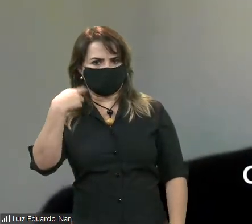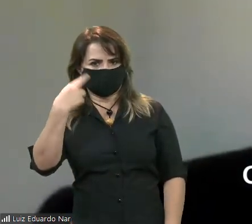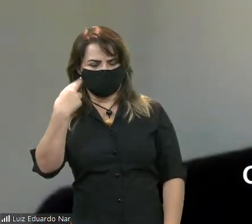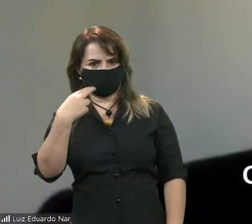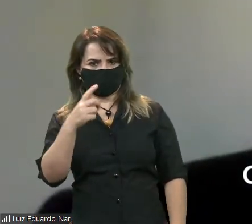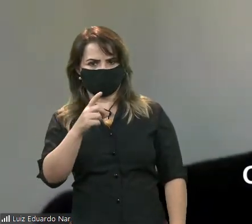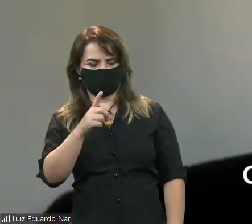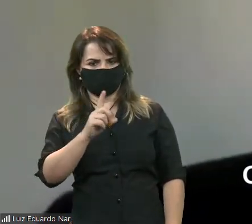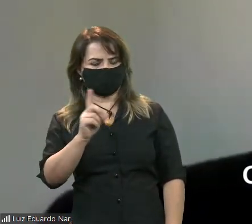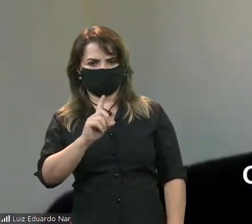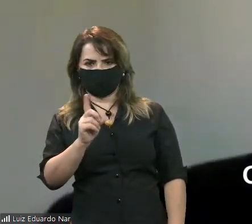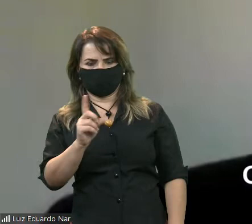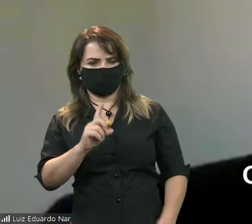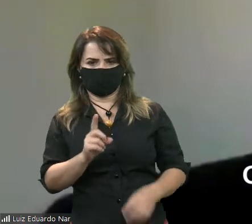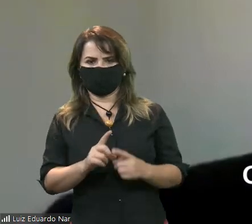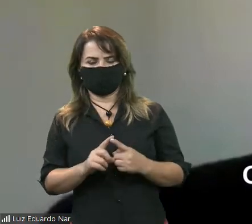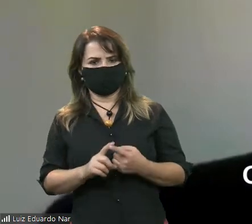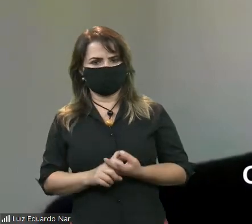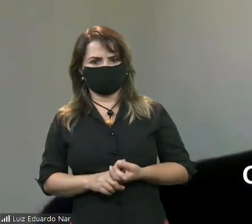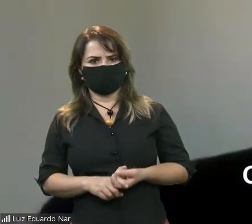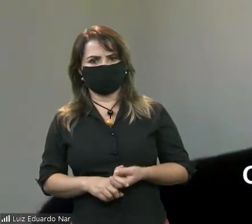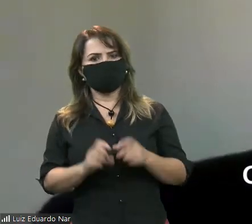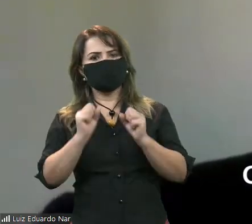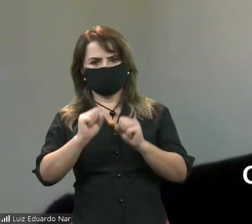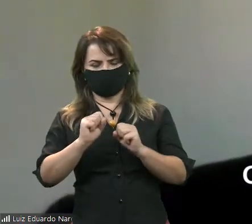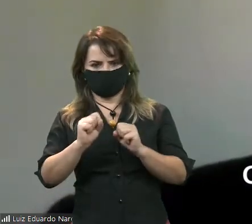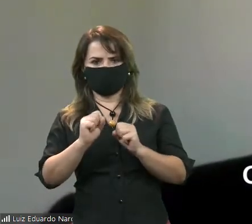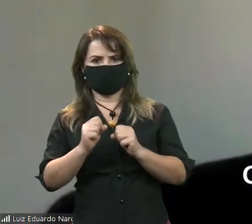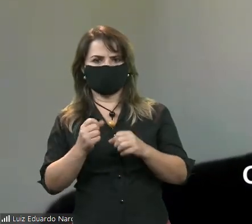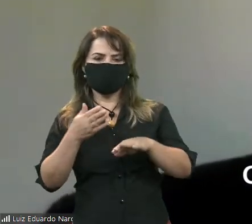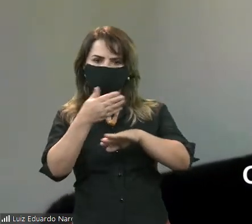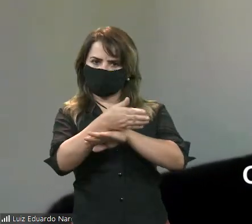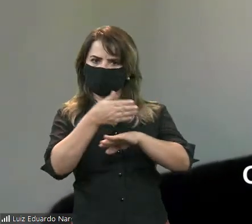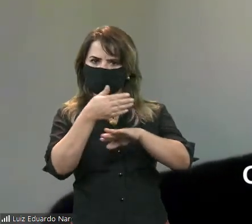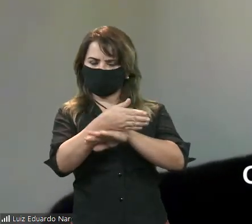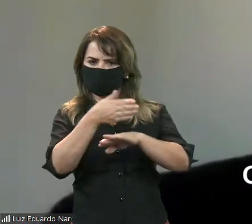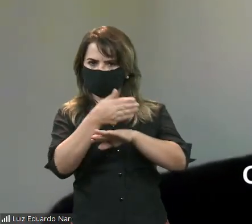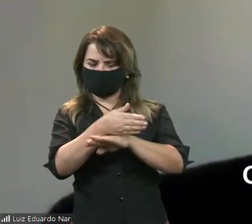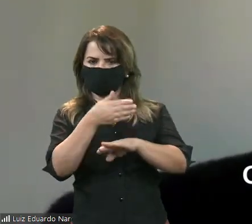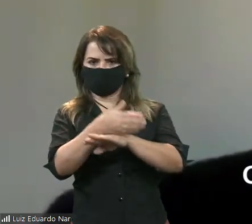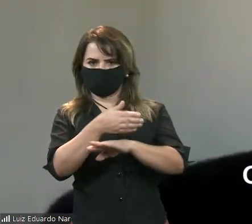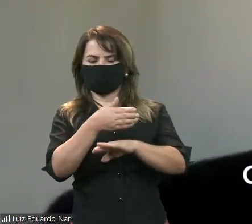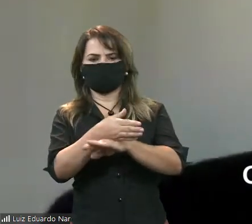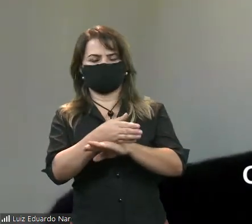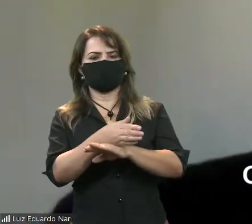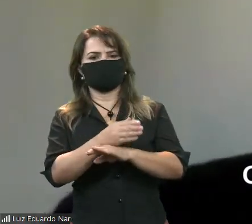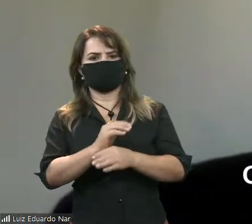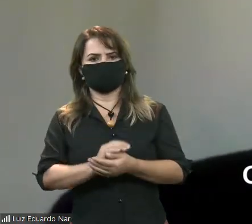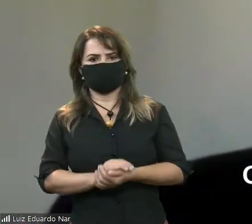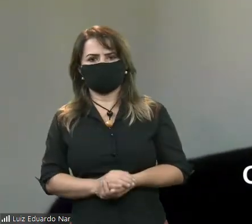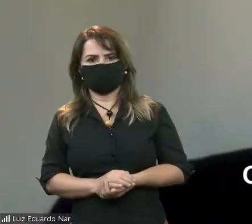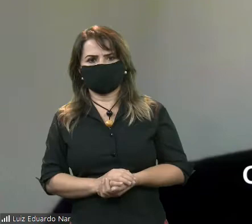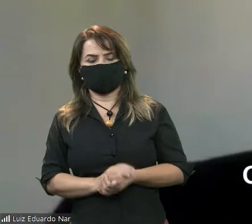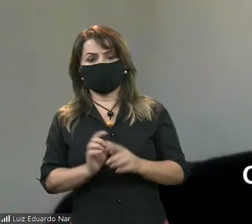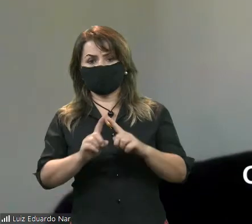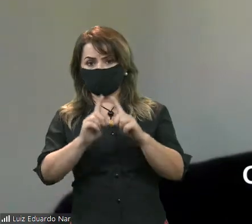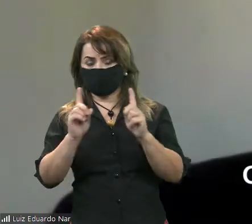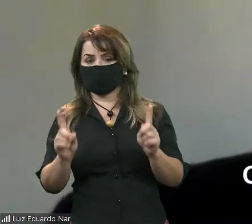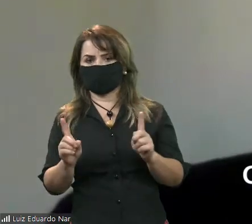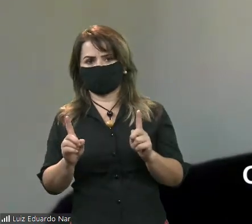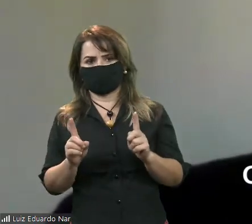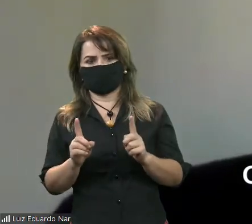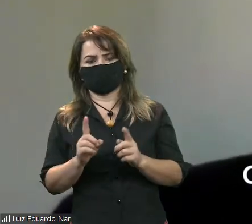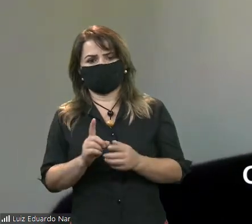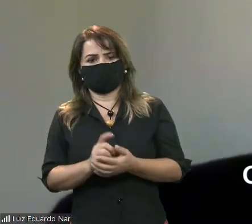não há razões impeditivas de natureza regimental, de outras naturezas, mas eu não